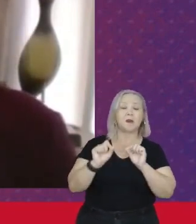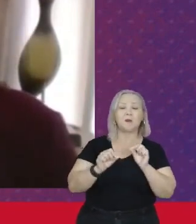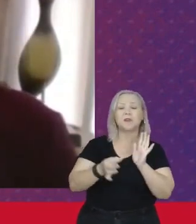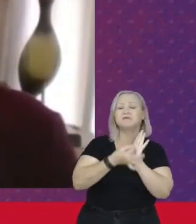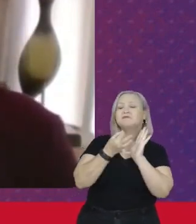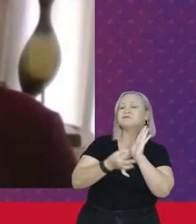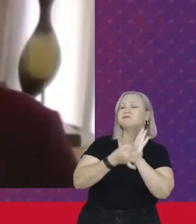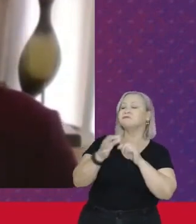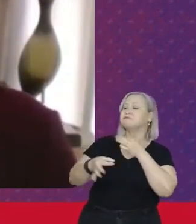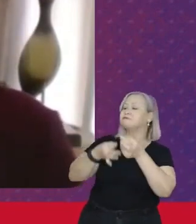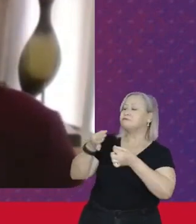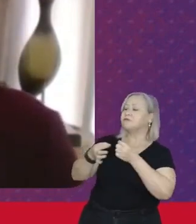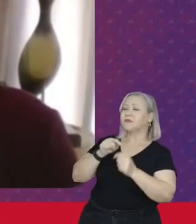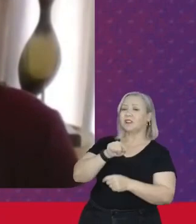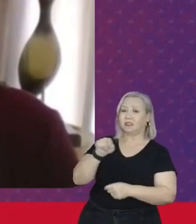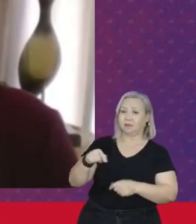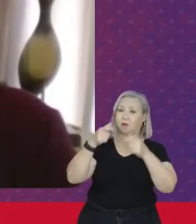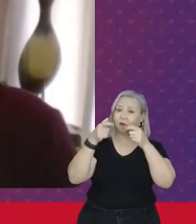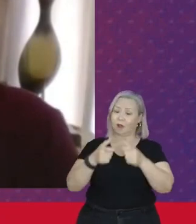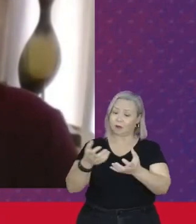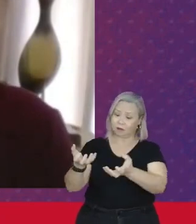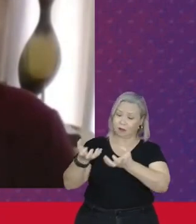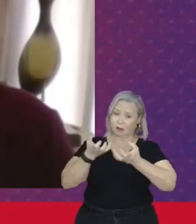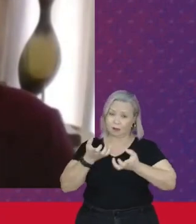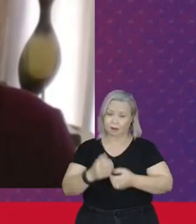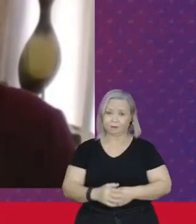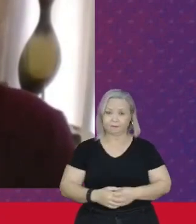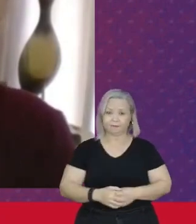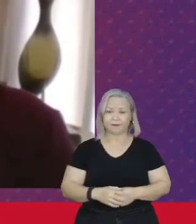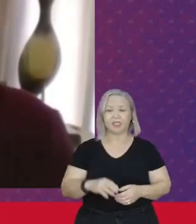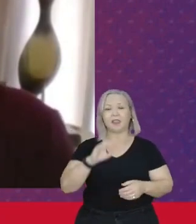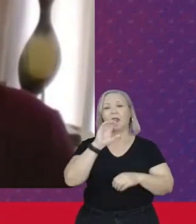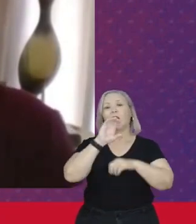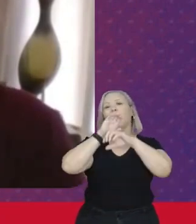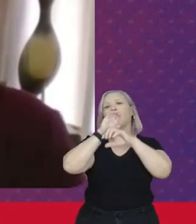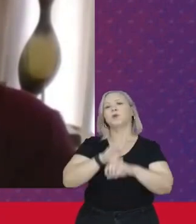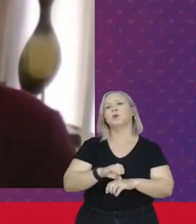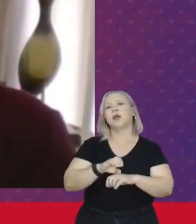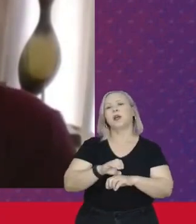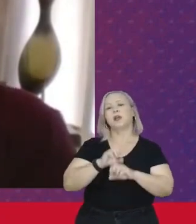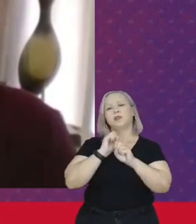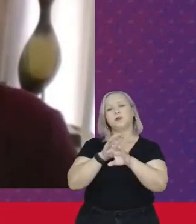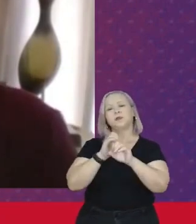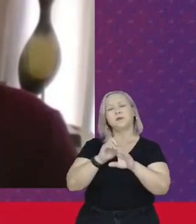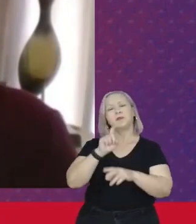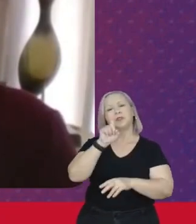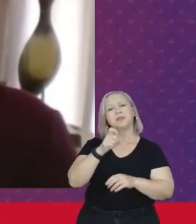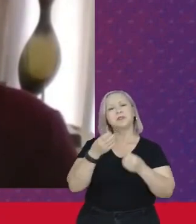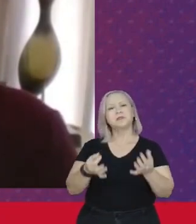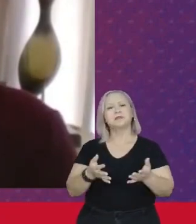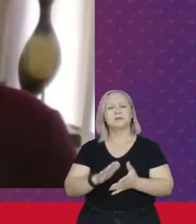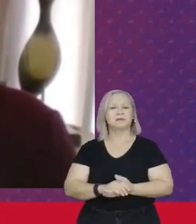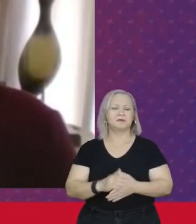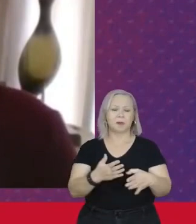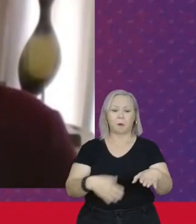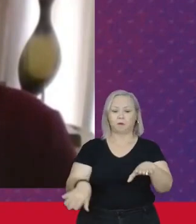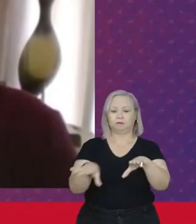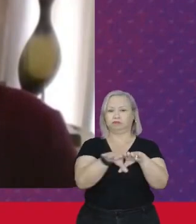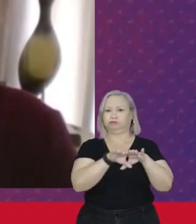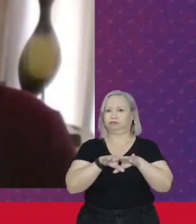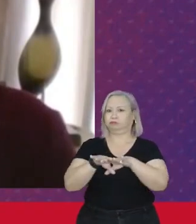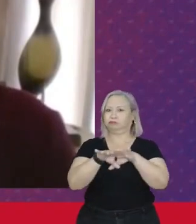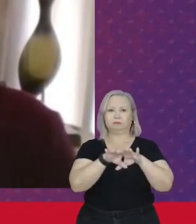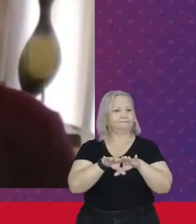também. Esse é um espaço que nós queremos. Os conselhos de educação também são não são paritários,